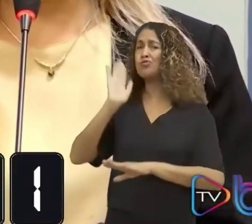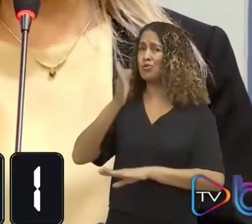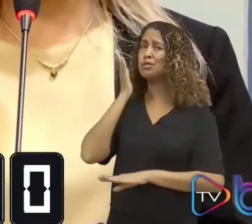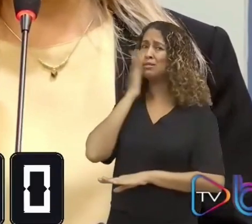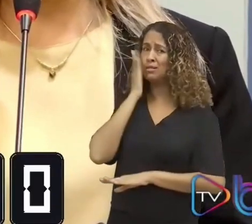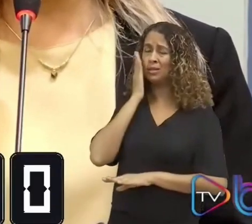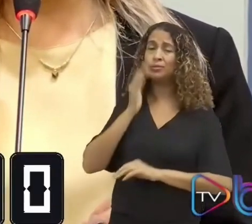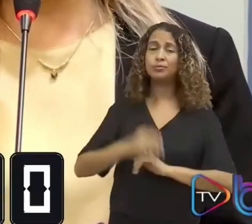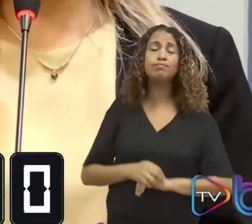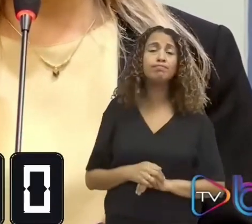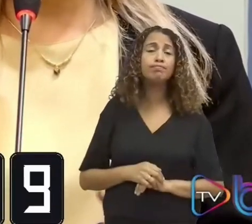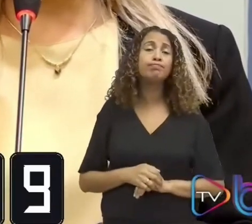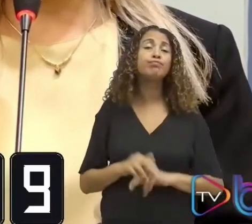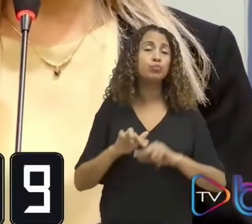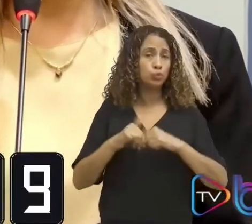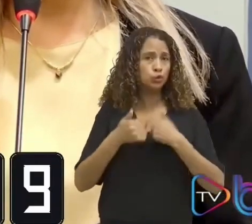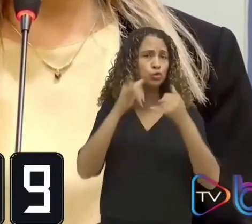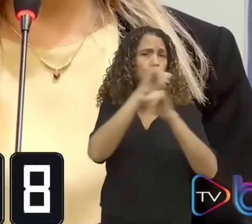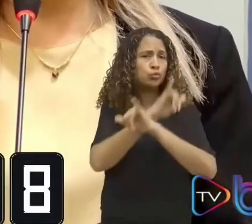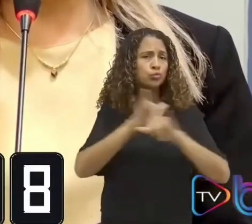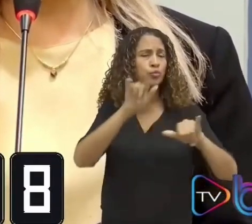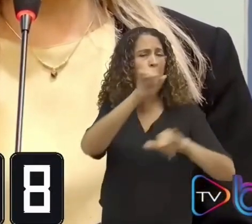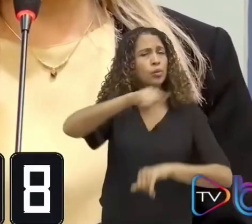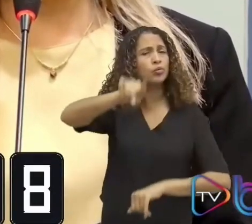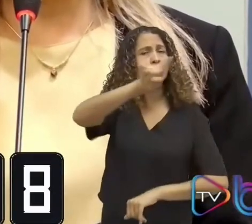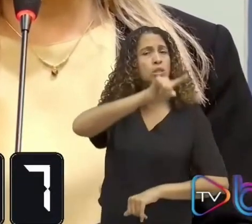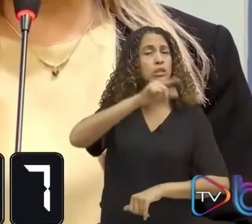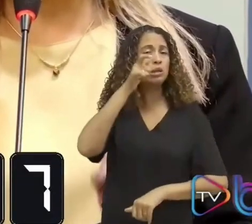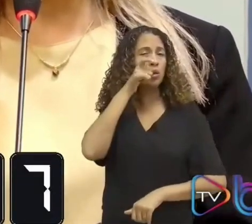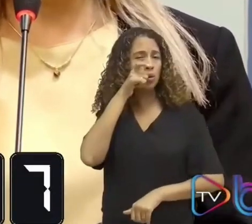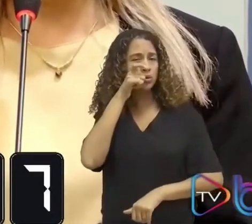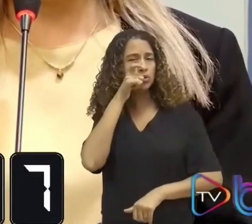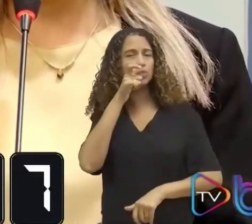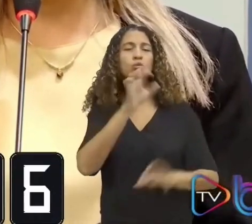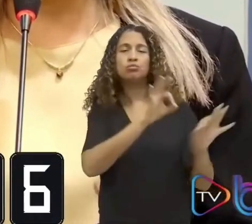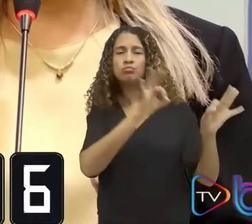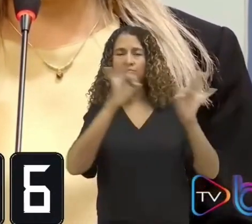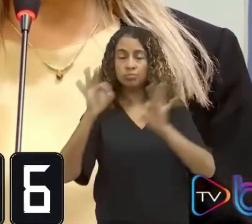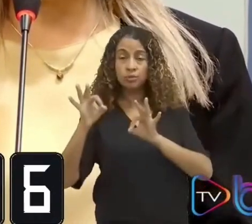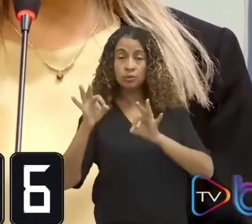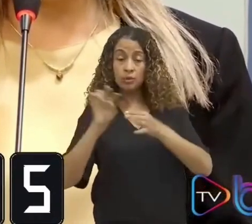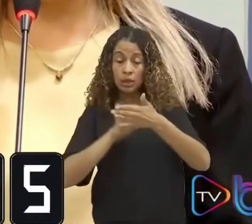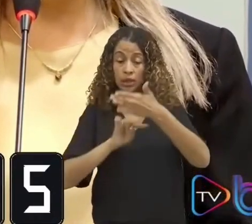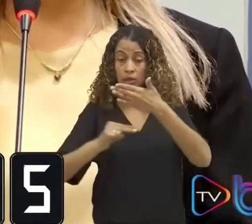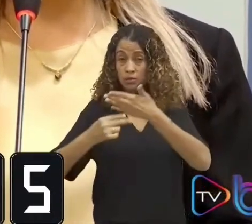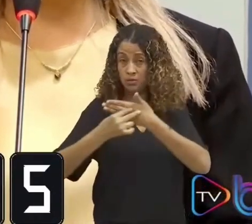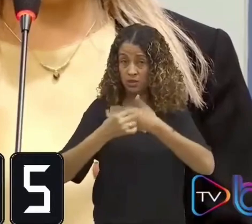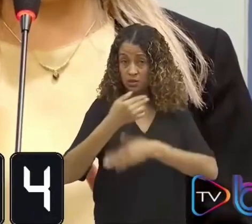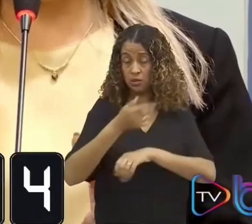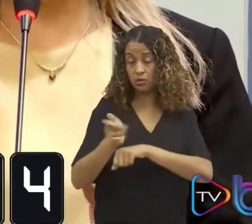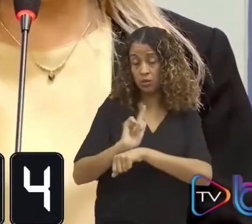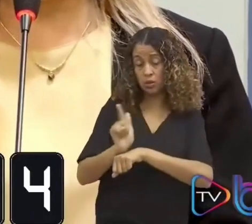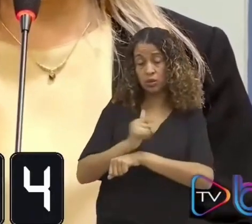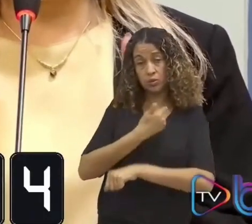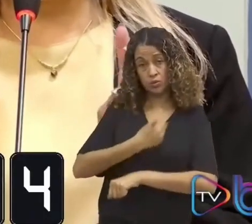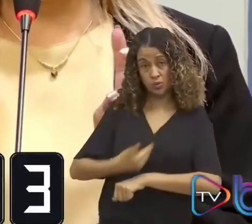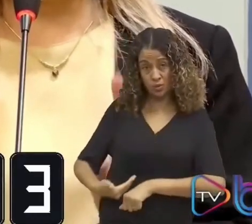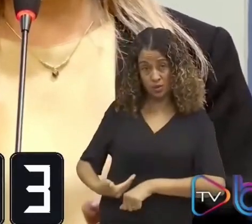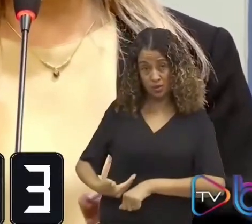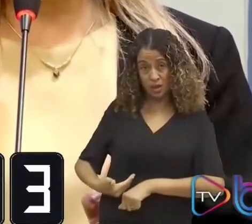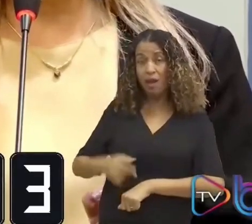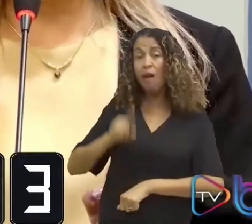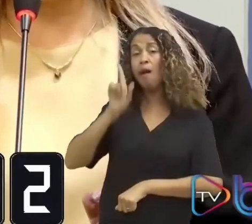Eu quero colocar aqui para todos os ouvintes que a transparência na gestão pública se dá novamente